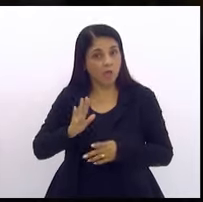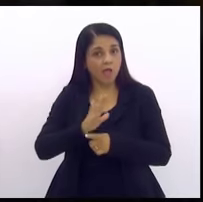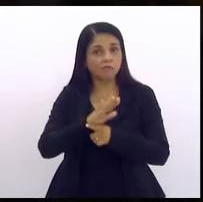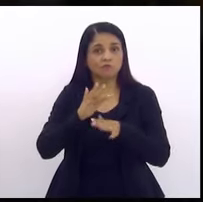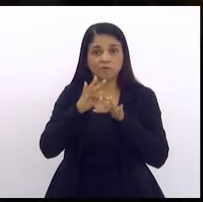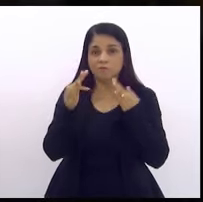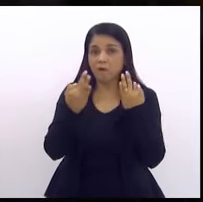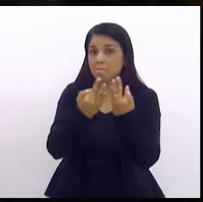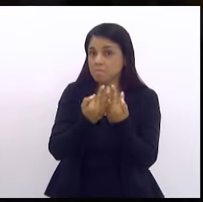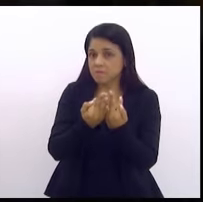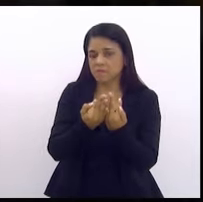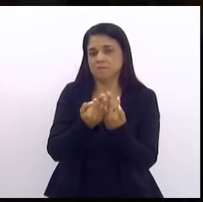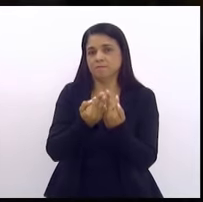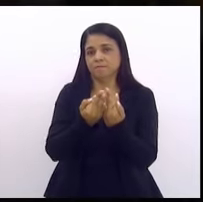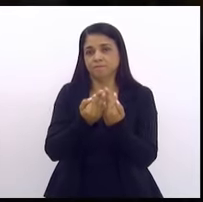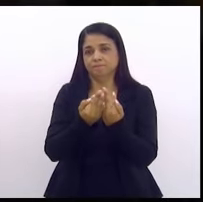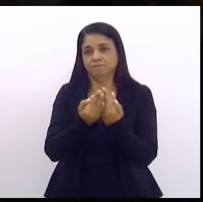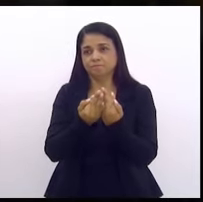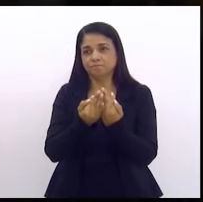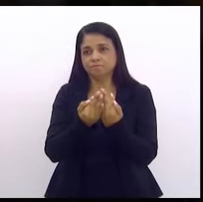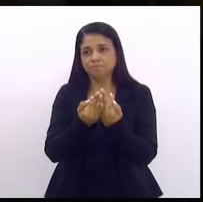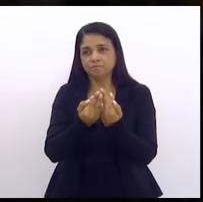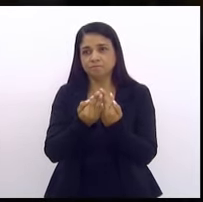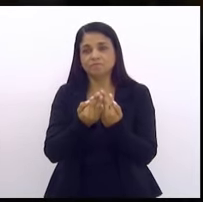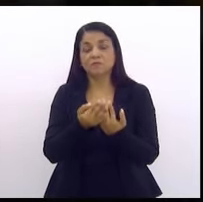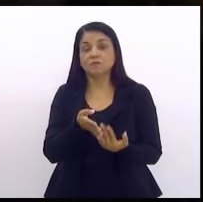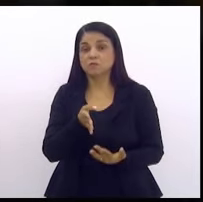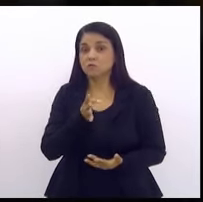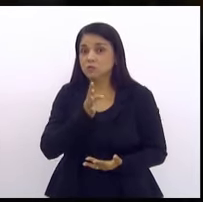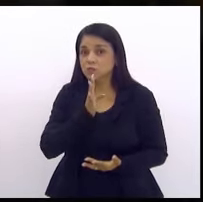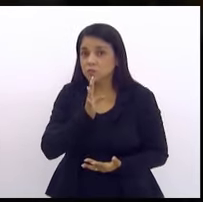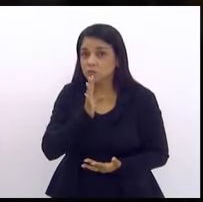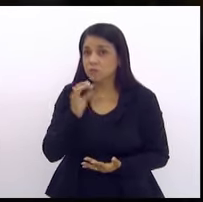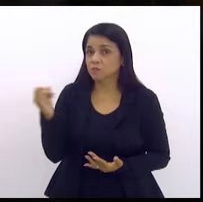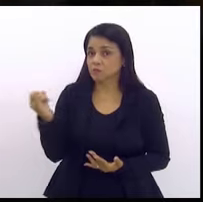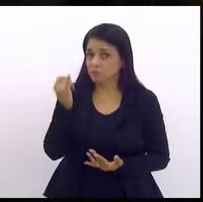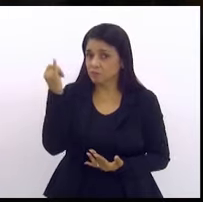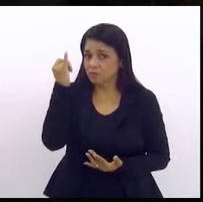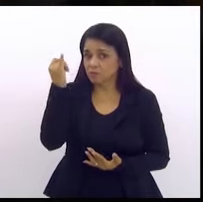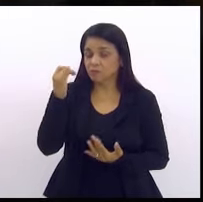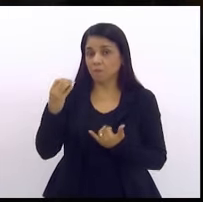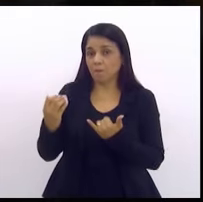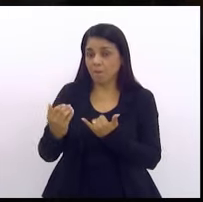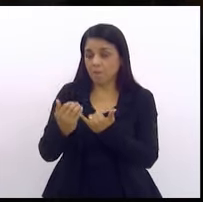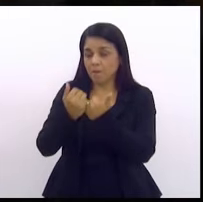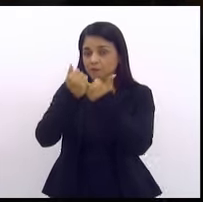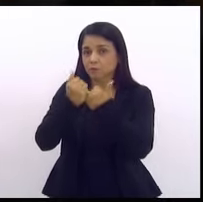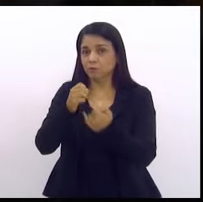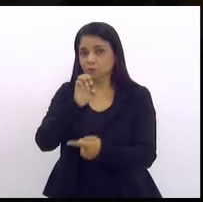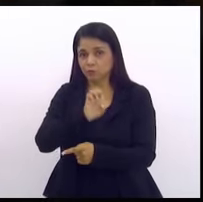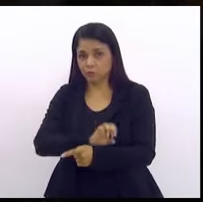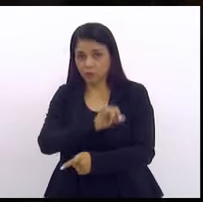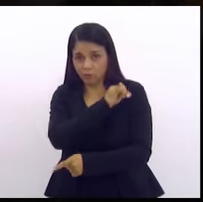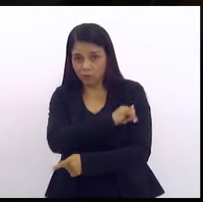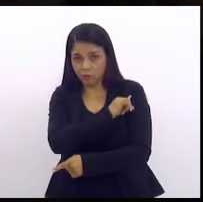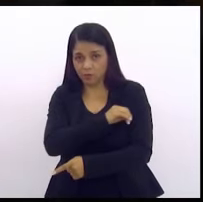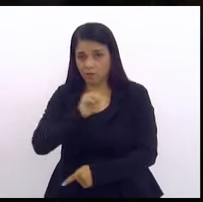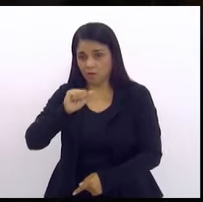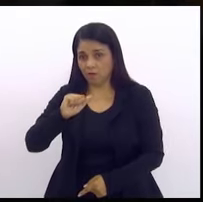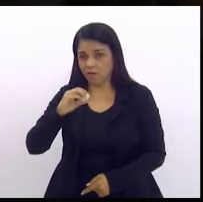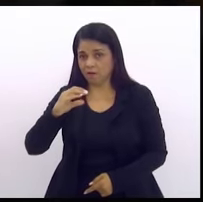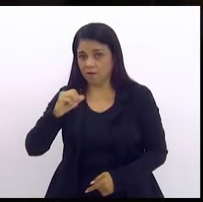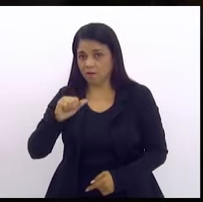é importante dizer que, a partir desse reconhecimento como patrimônio no Rio de Janeiro, que a gente garanta